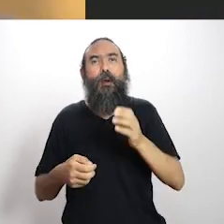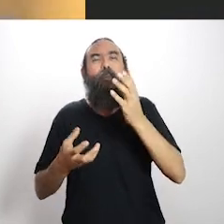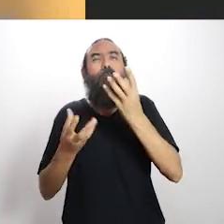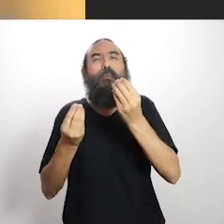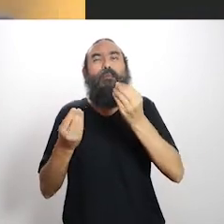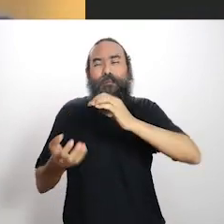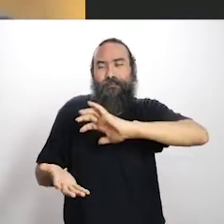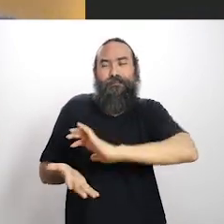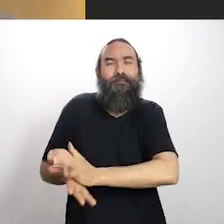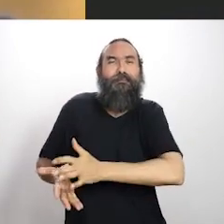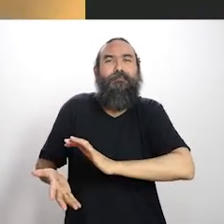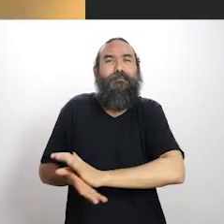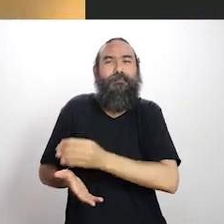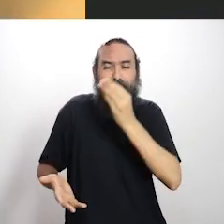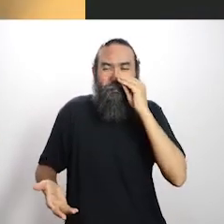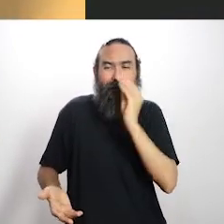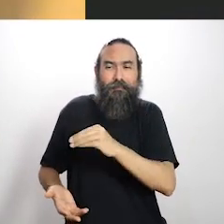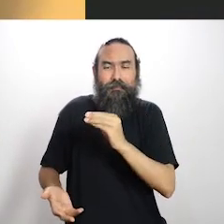ajudar